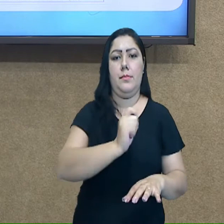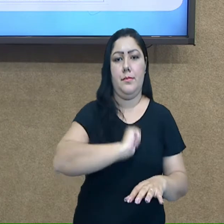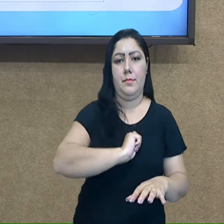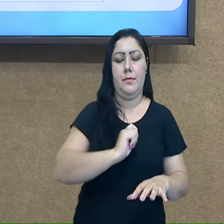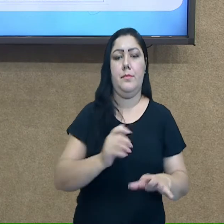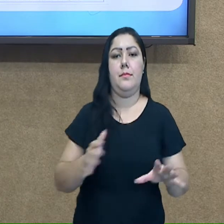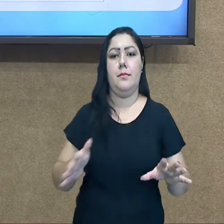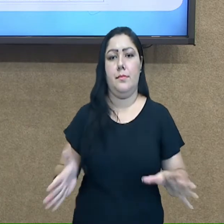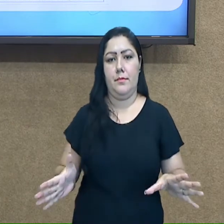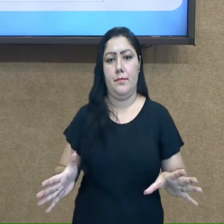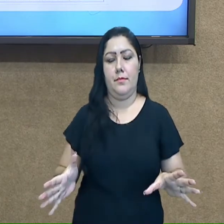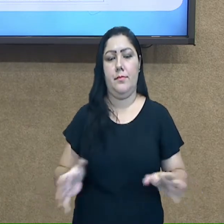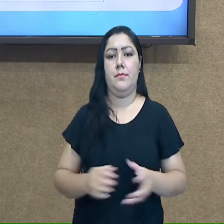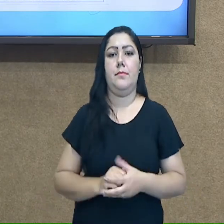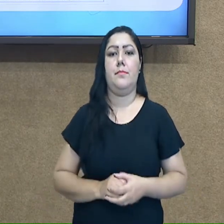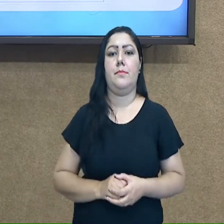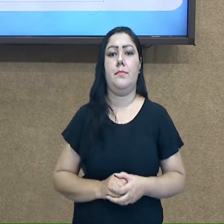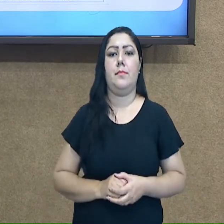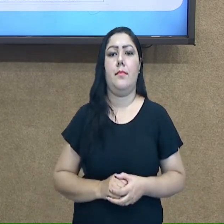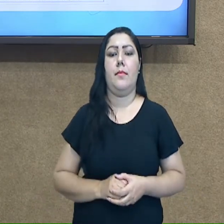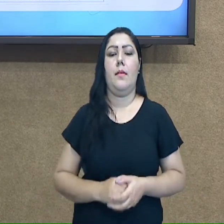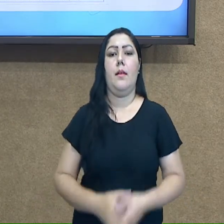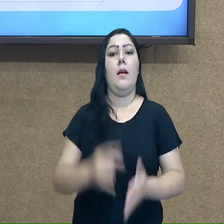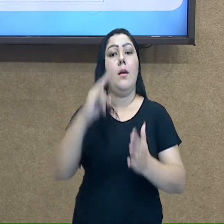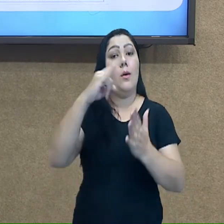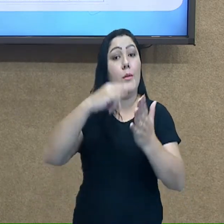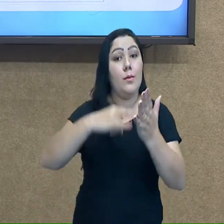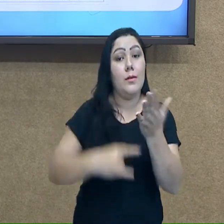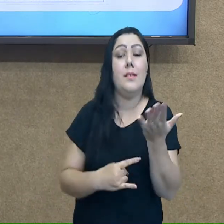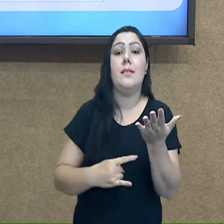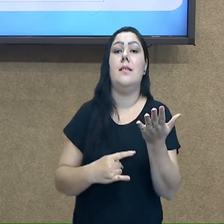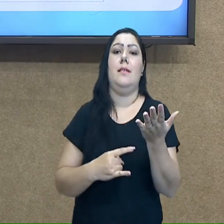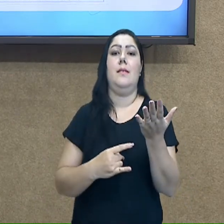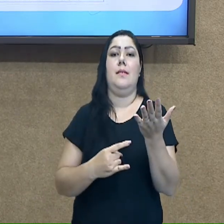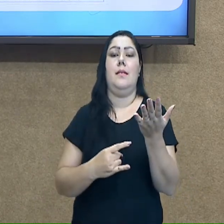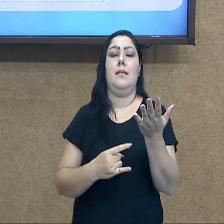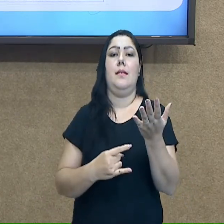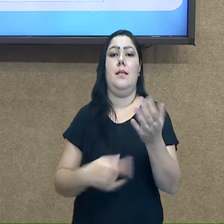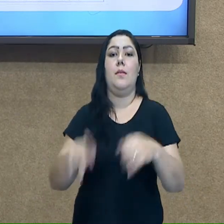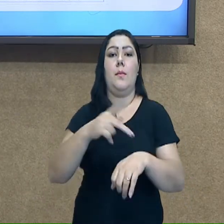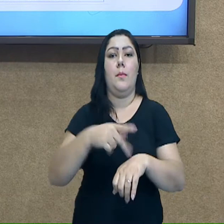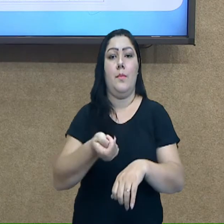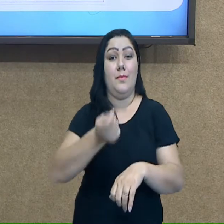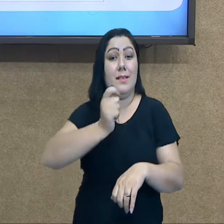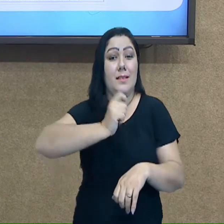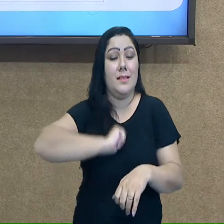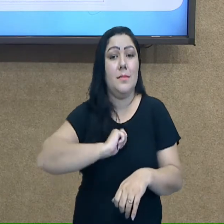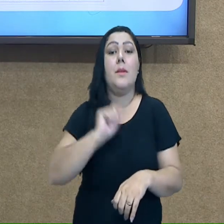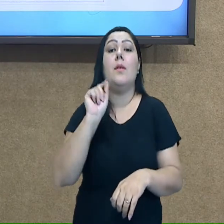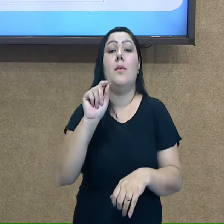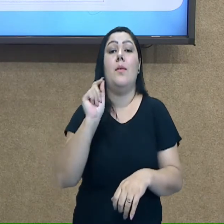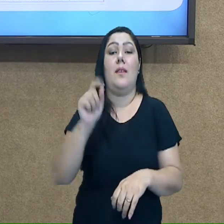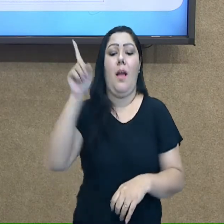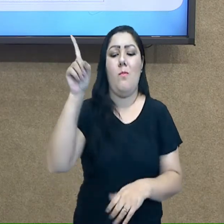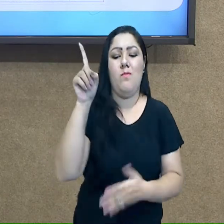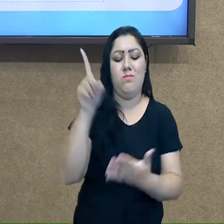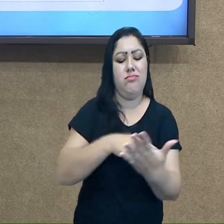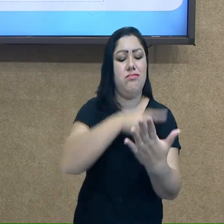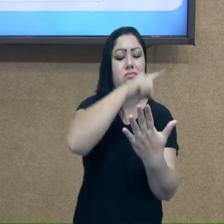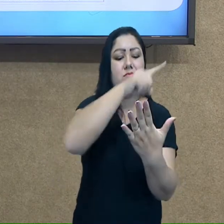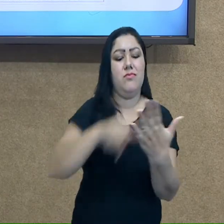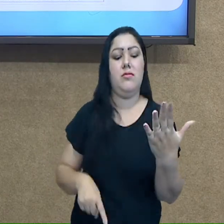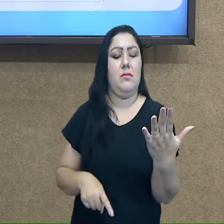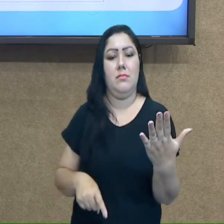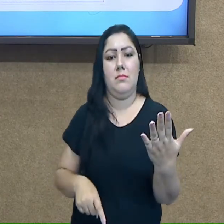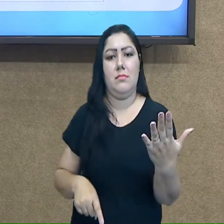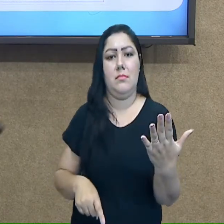Espanha. E o Tratado de Madrid anulou o Tratado de Tordesilhas, admitindo a ocupação